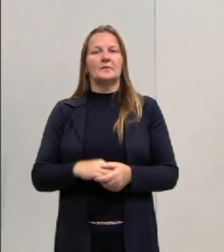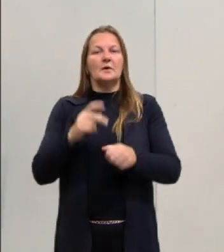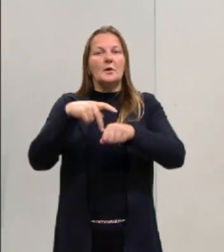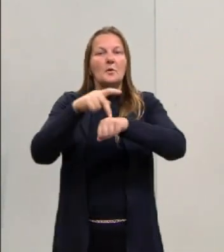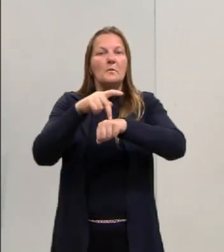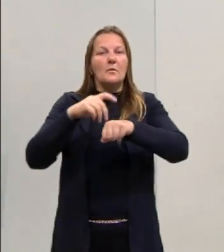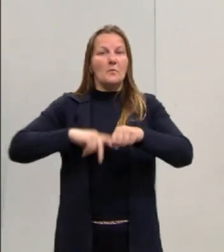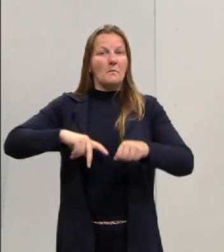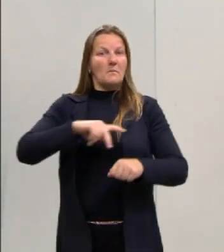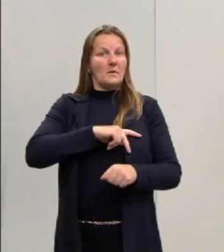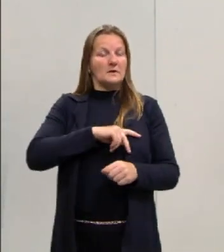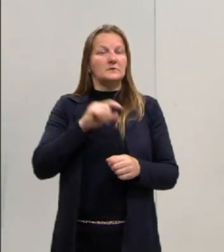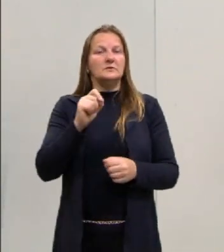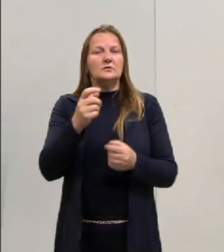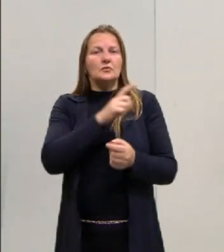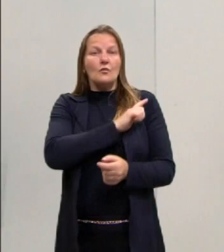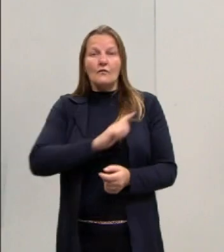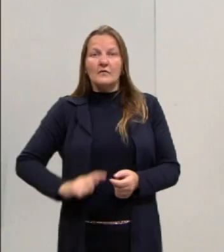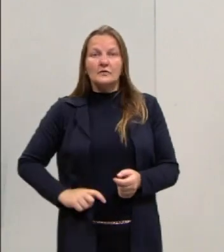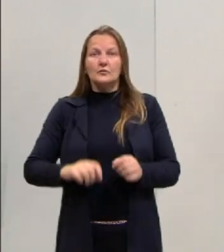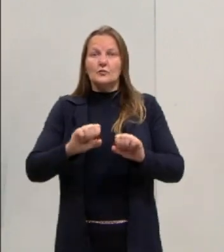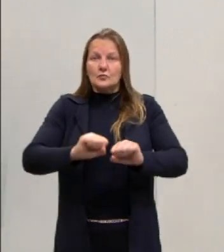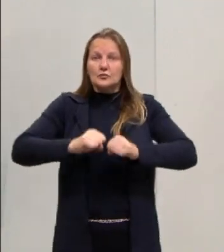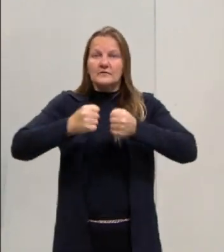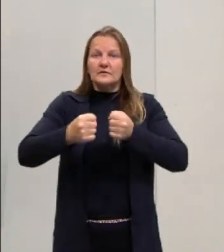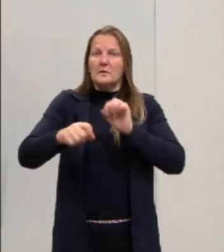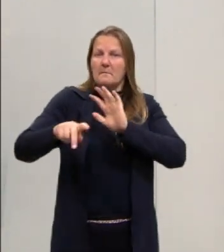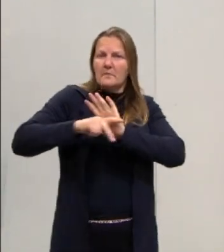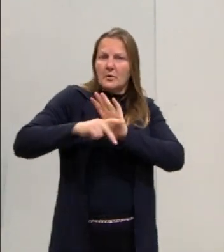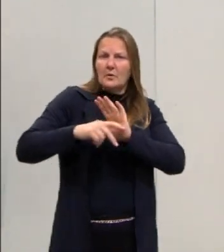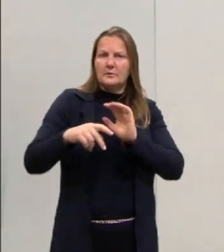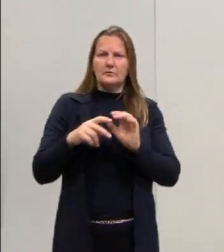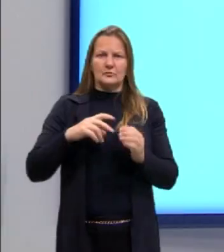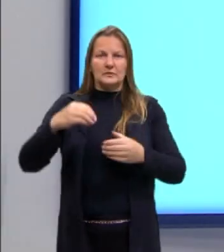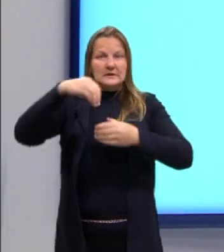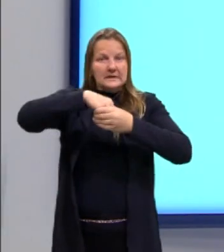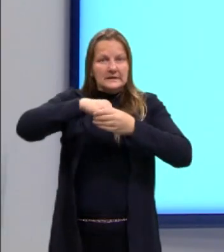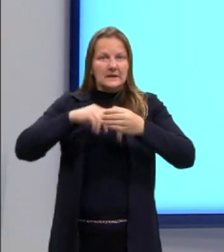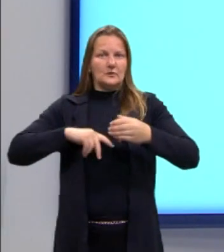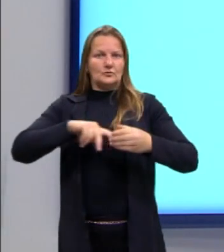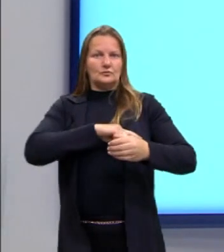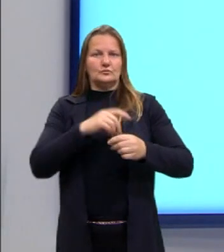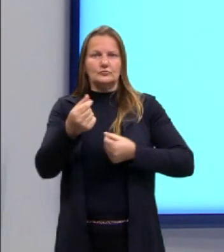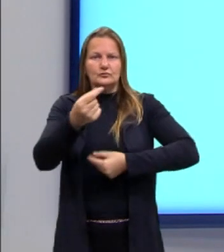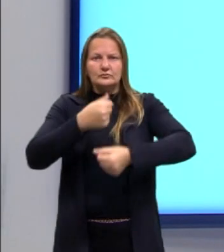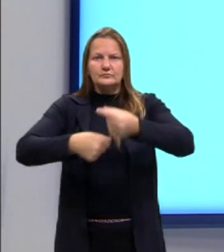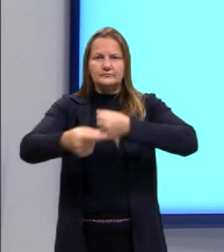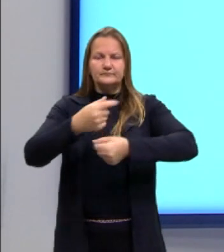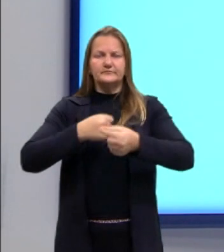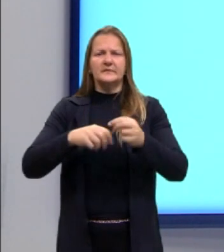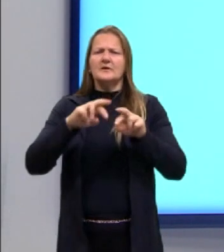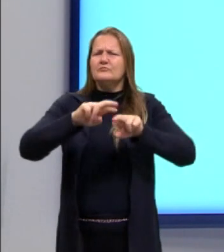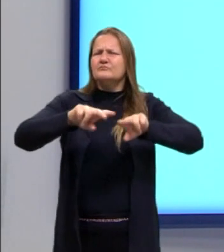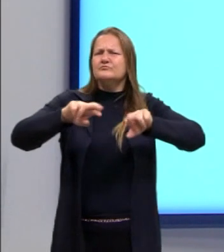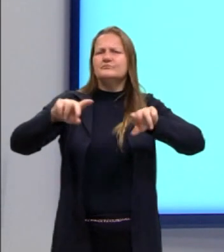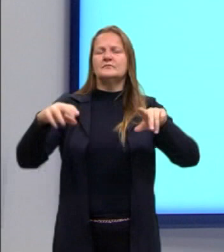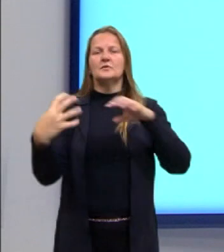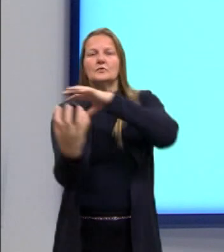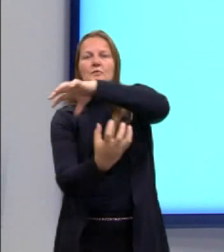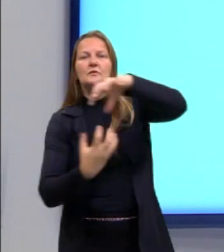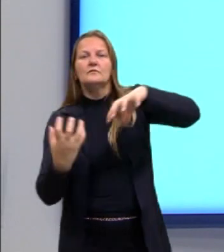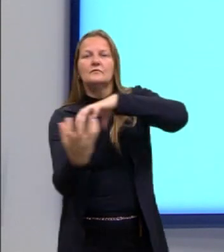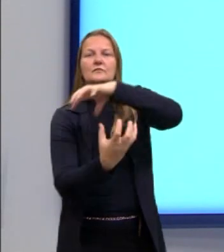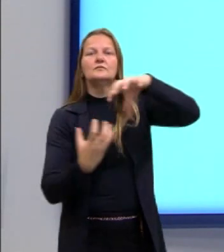queria que o governo defendesse os seus interesses econômicos E essas várias revoluções que